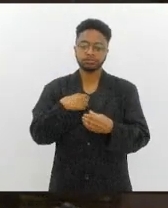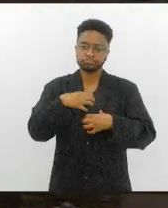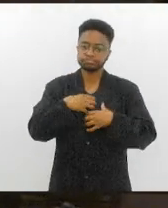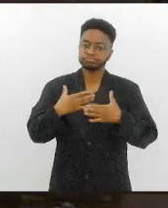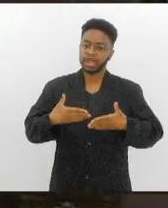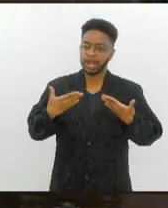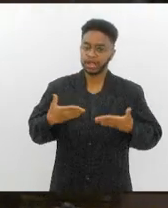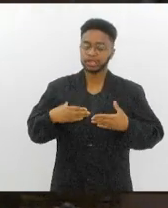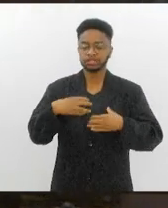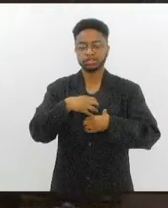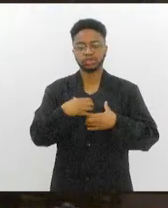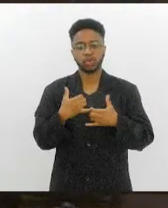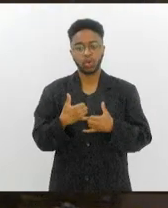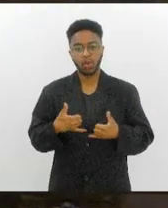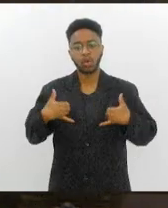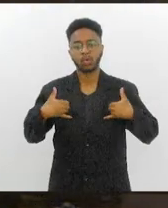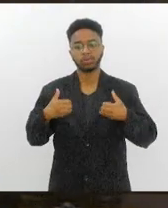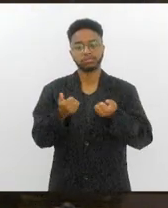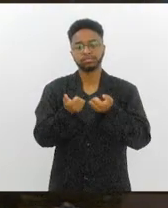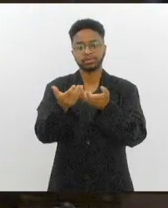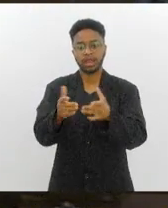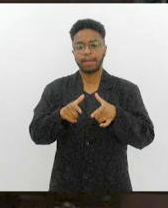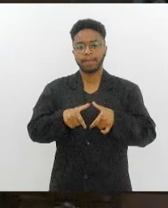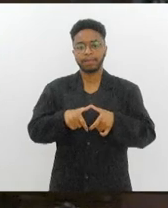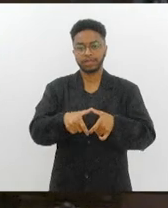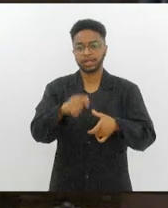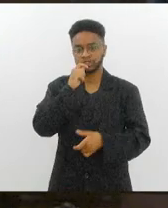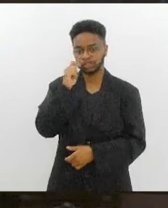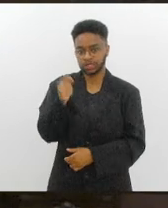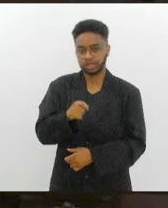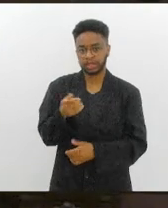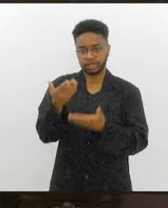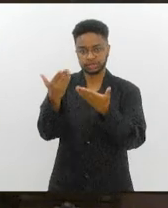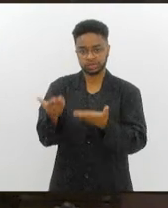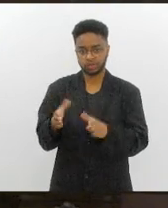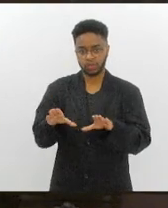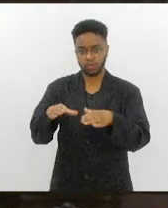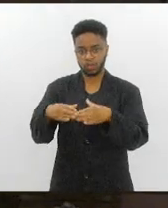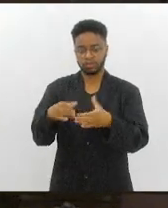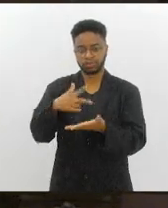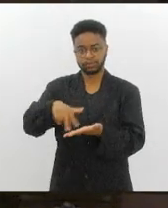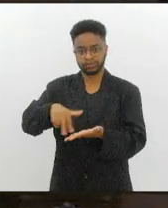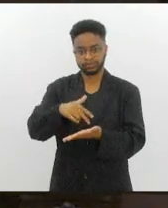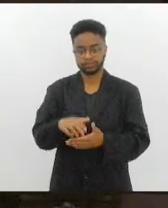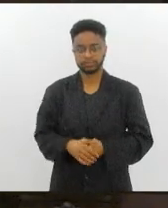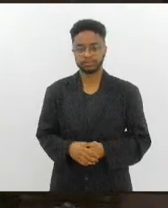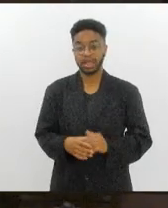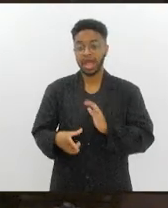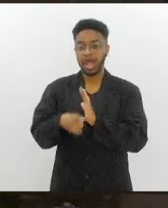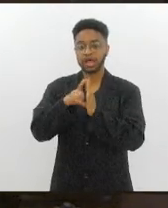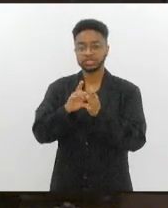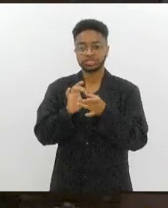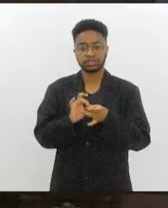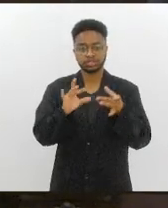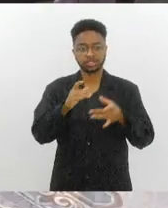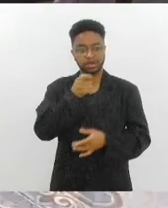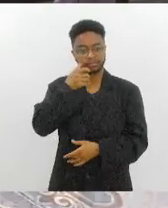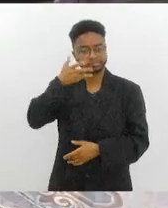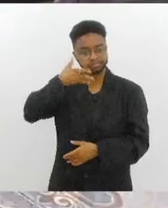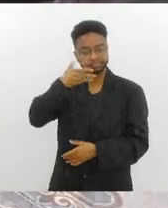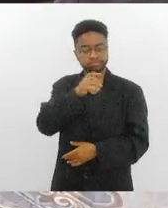alegria, essa medalha Tiradentes para a companhia. Antes de passar a palavra para a mesa, obrigada.